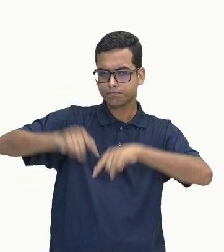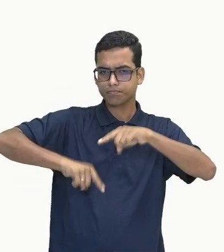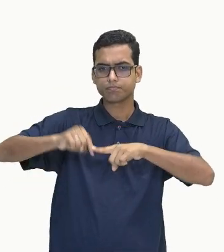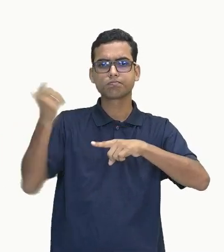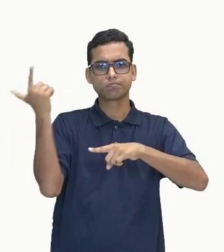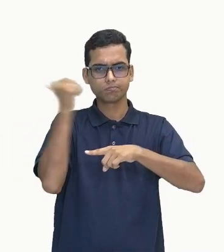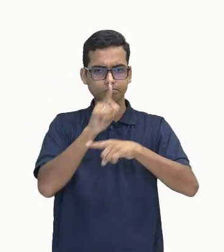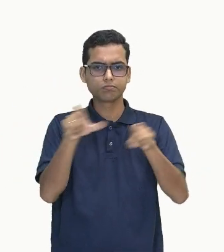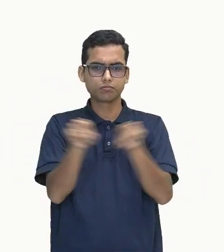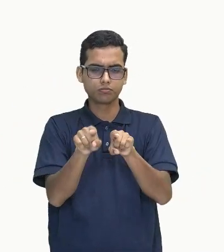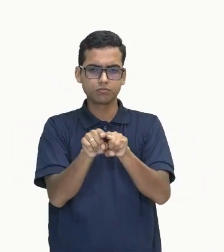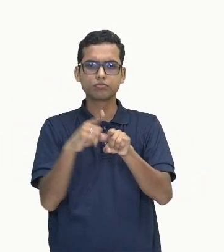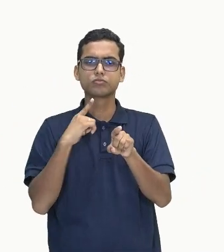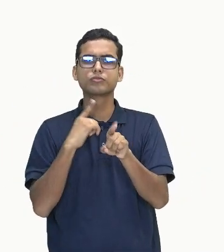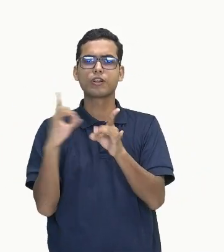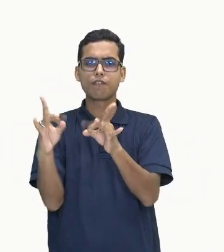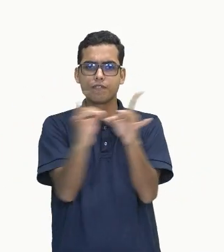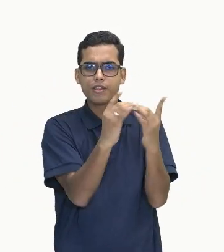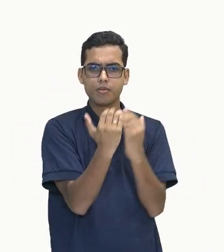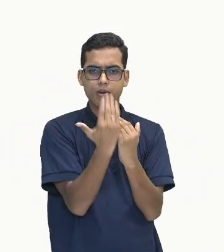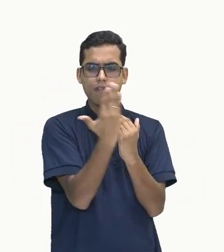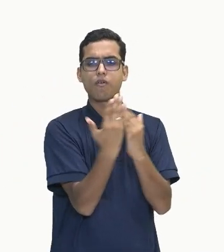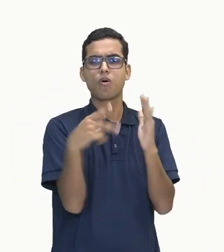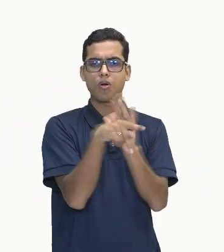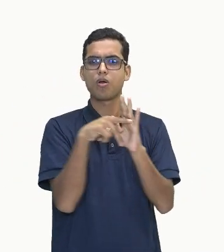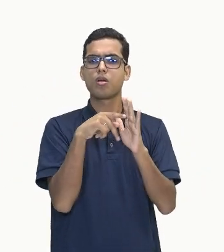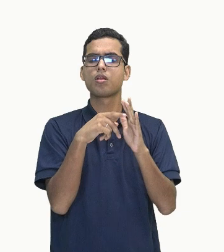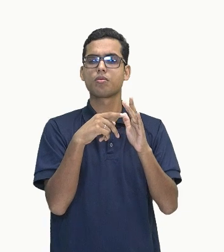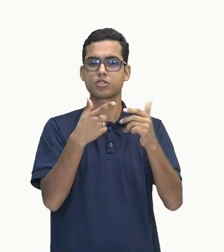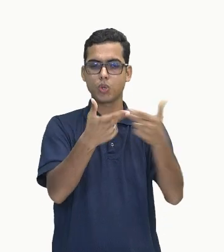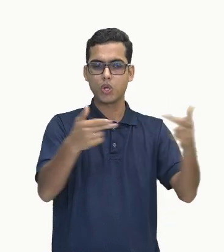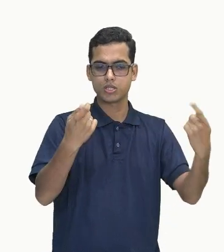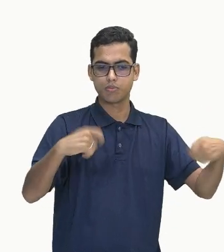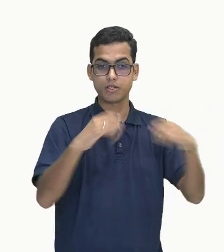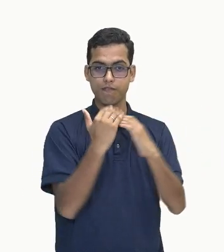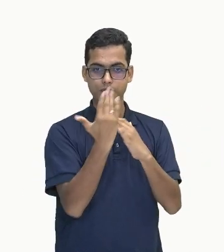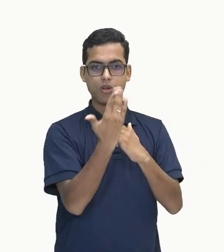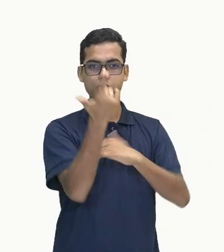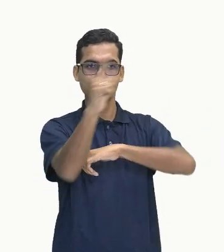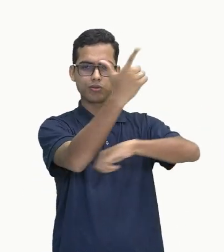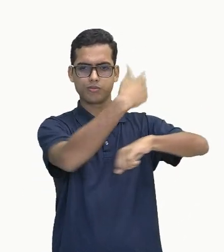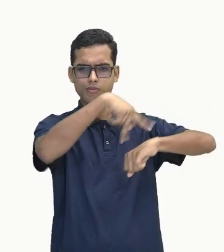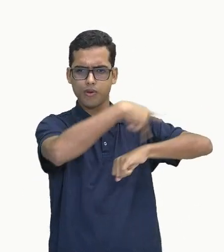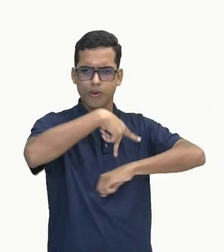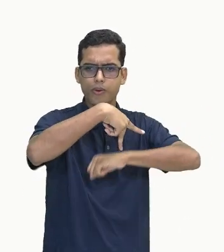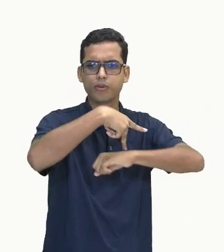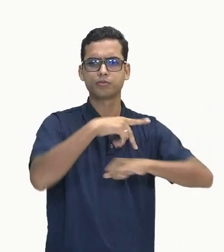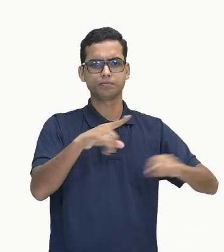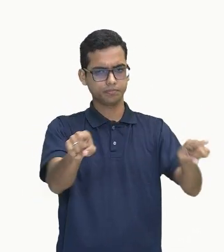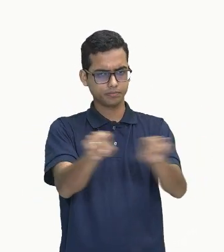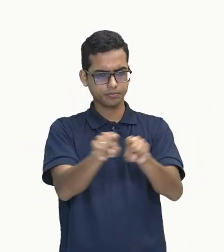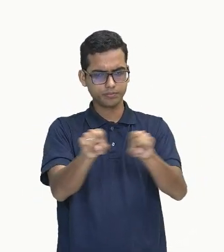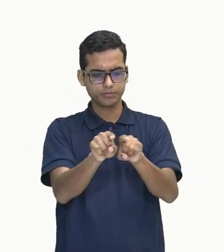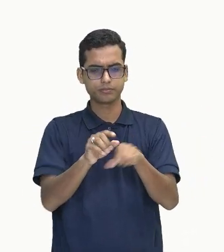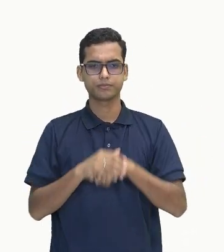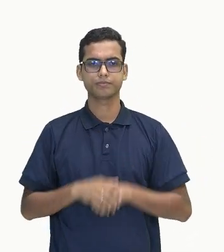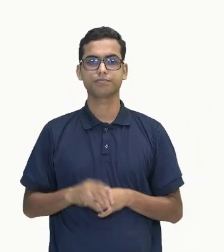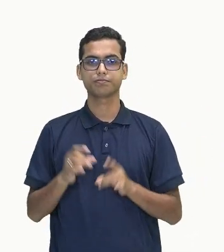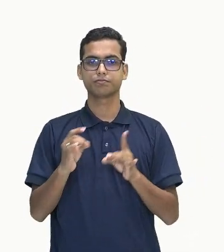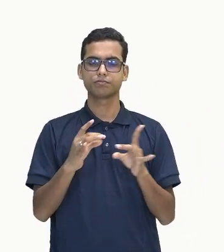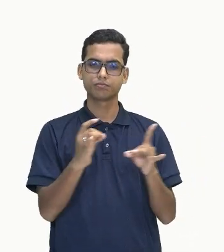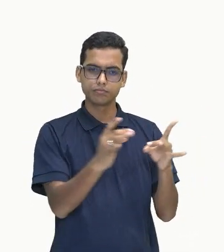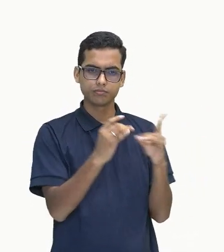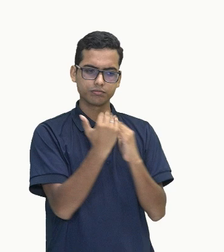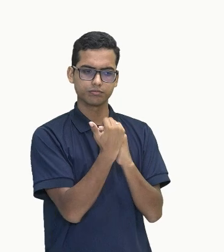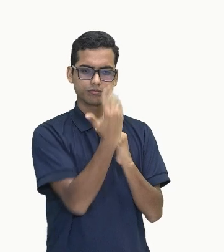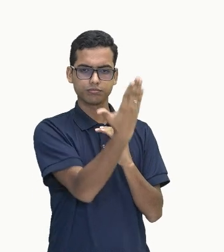mercado internacional, né? Então, atender esse mercado consumidor, o mercado externo, né?